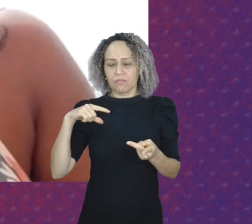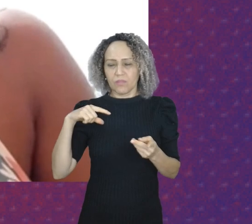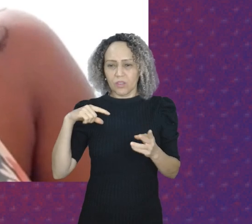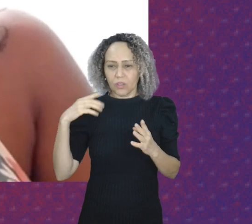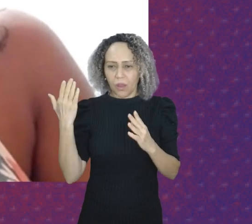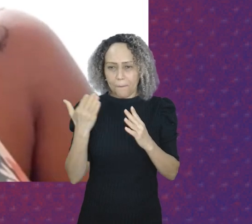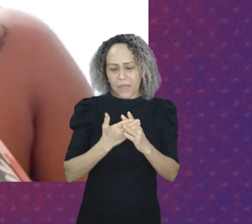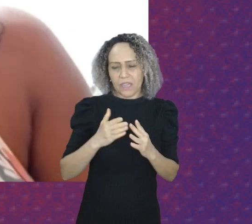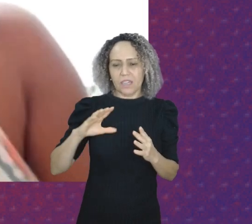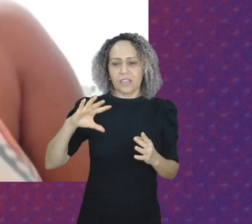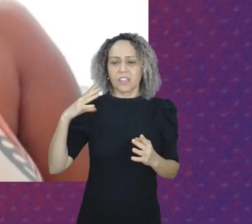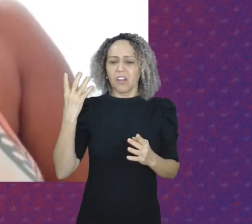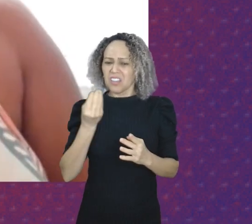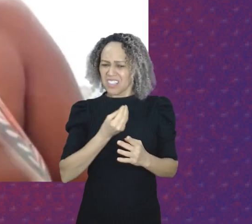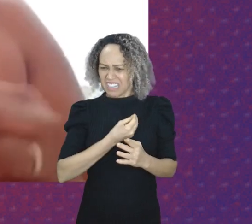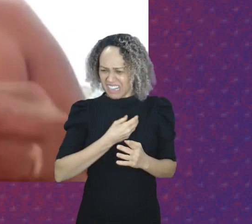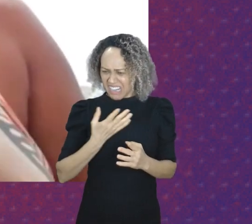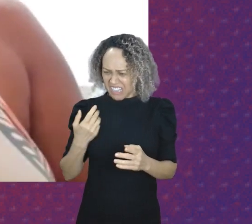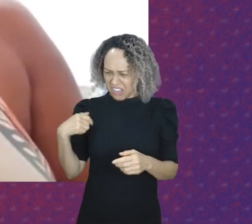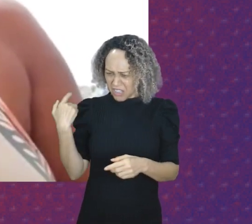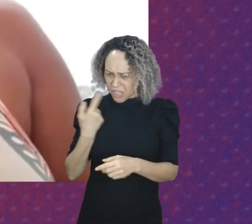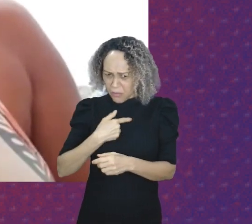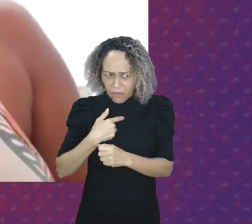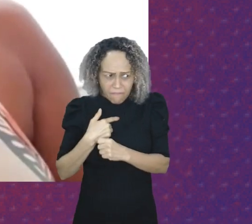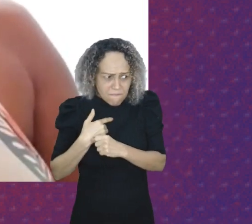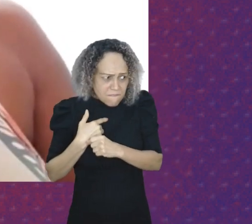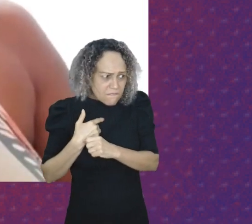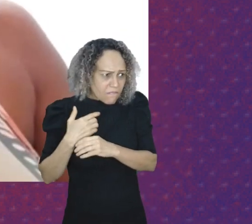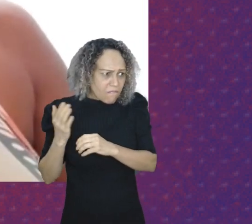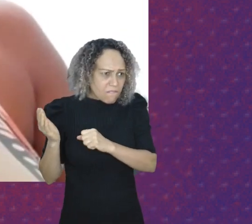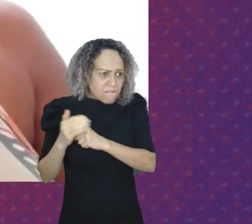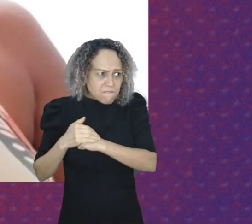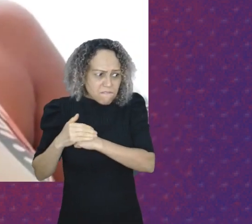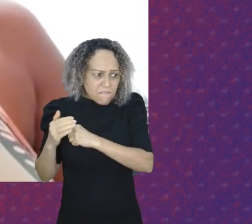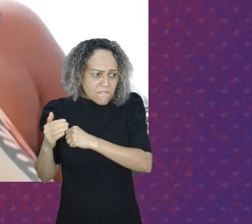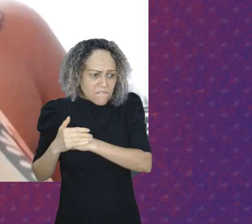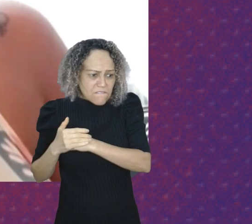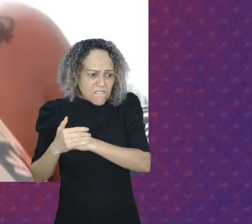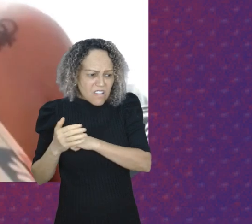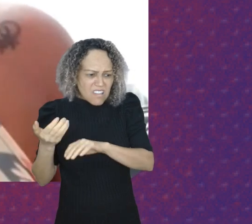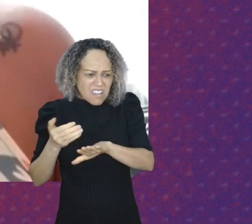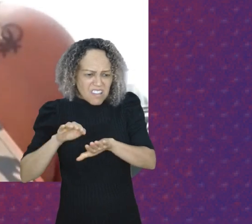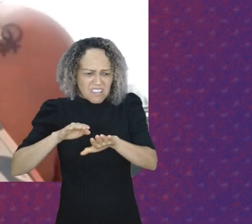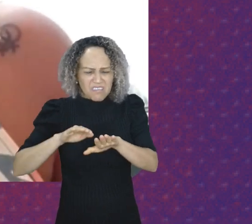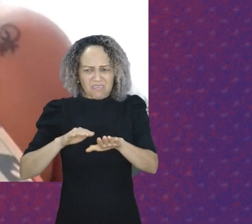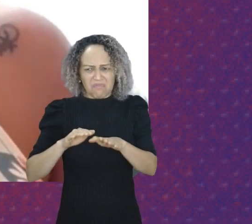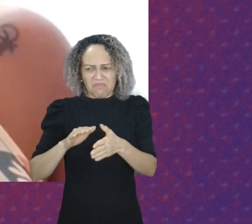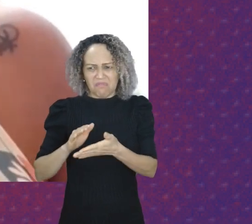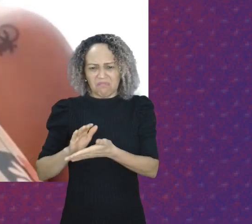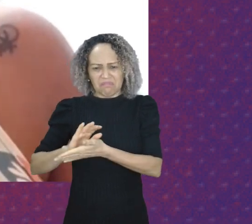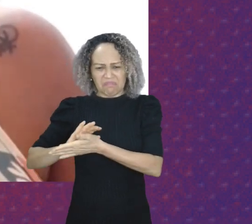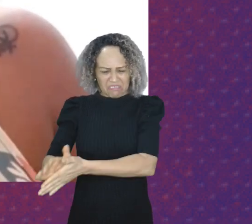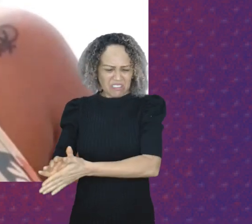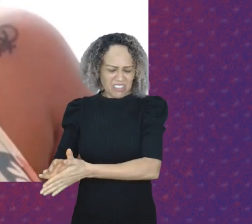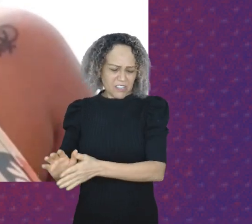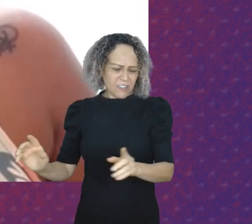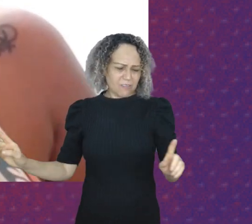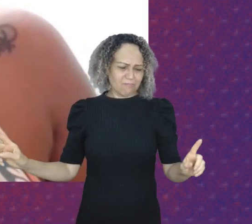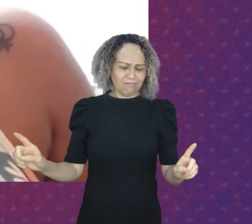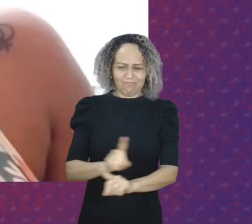nossos armários, né? Nós, do Movimento Nacional de Lésbicas e Mulheres